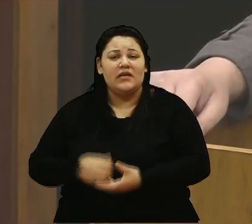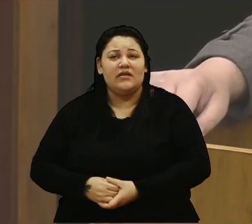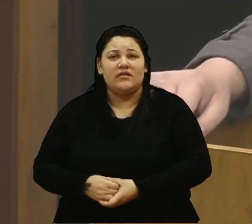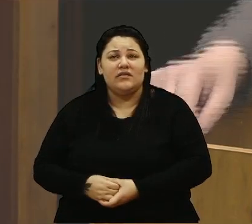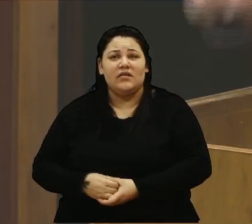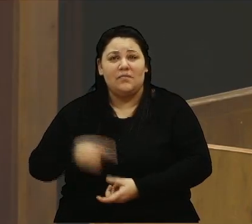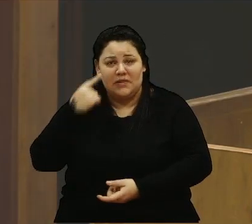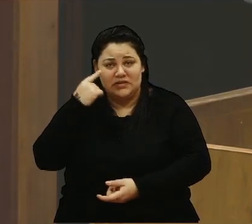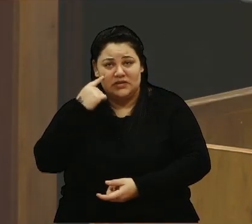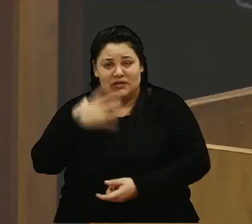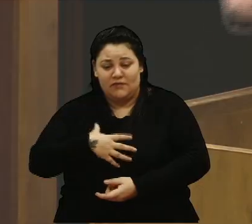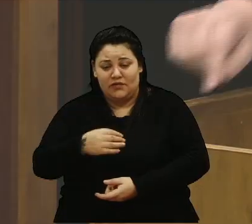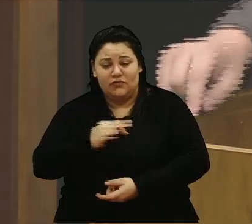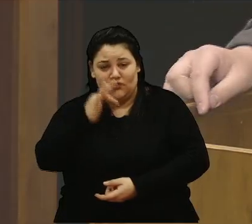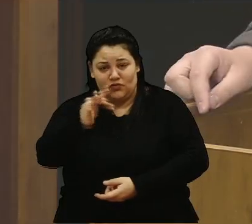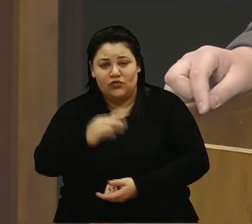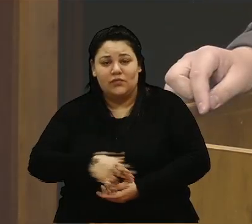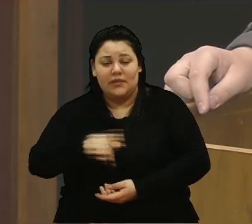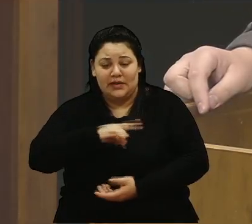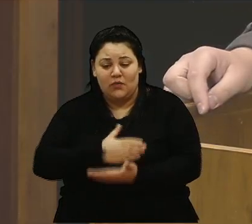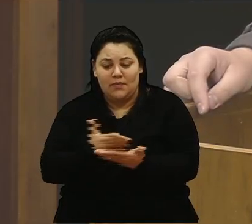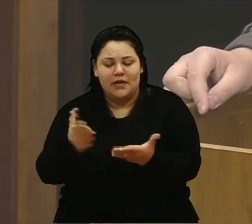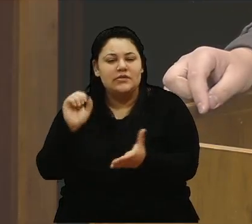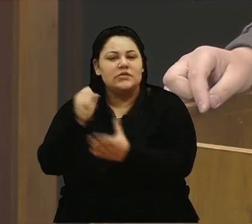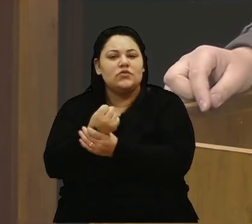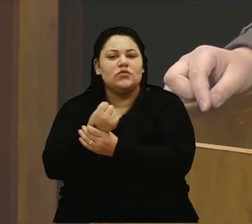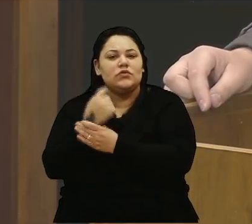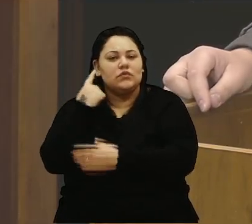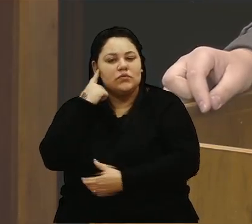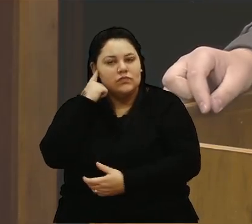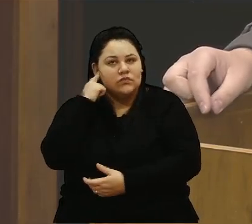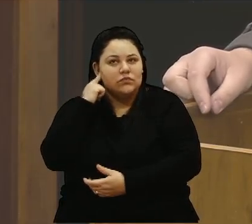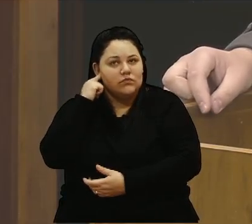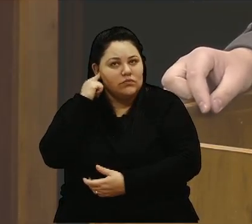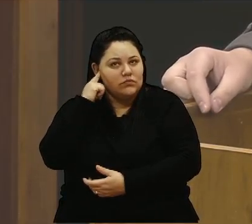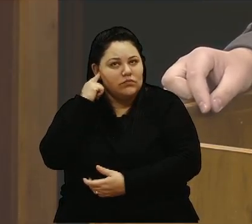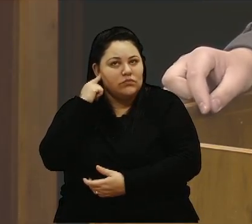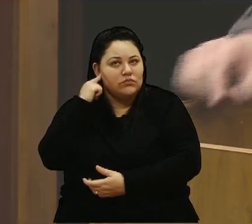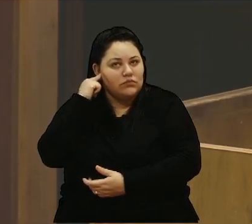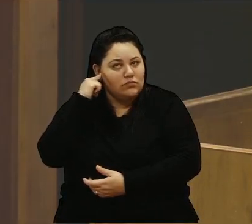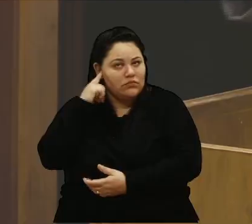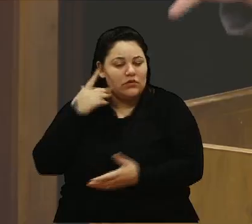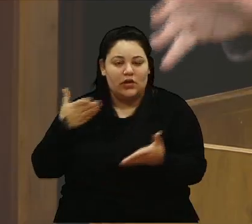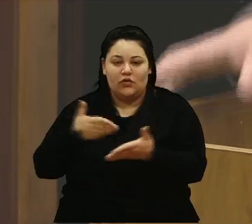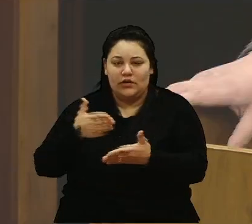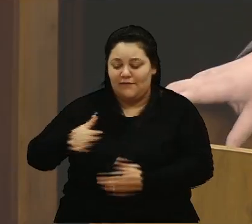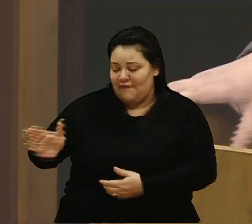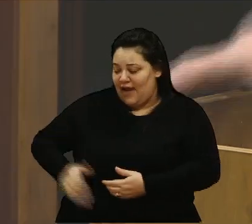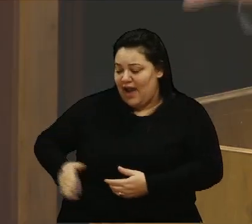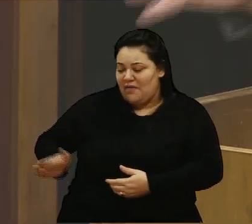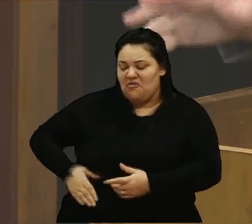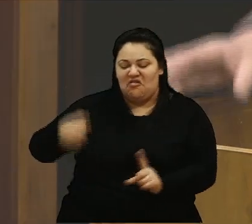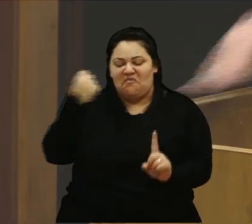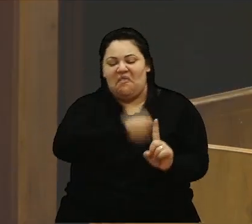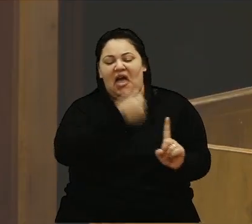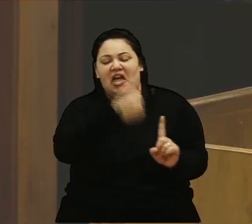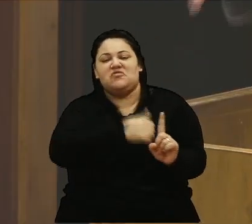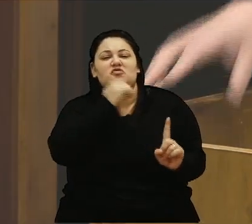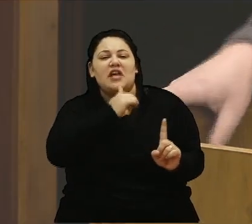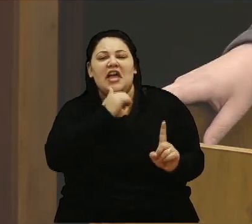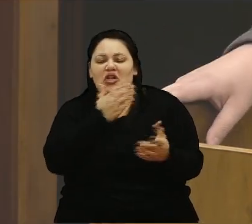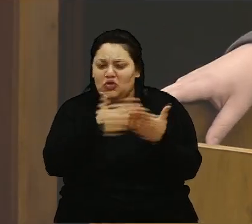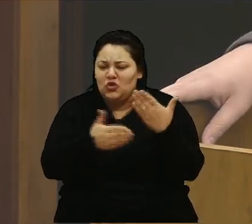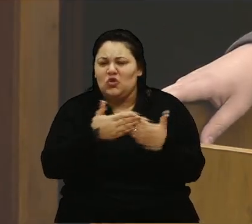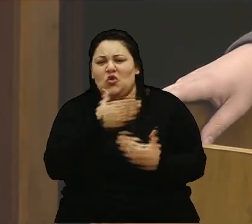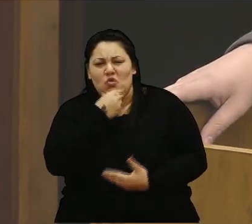filhos no futuro, para que eles nasçam em um ambiente seguro. Agora, porque existe vagabundo por aí que bate mulher, agora todo homem tem que ser ridicularizado,